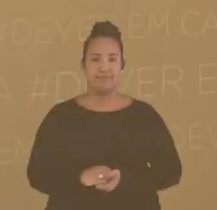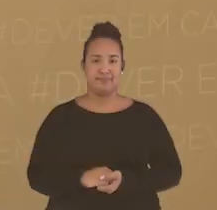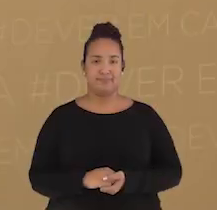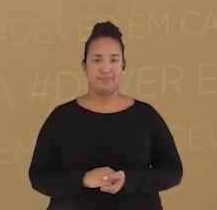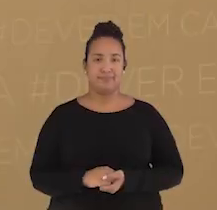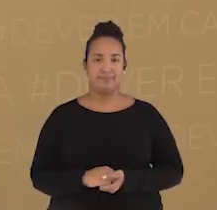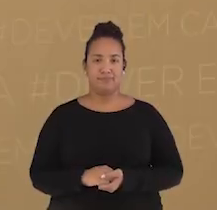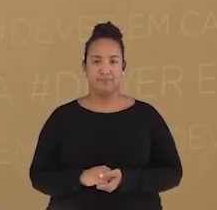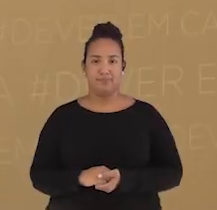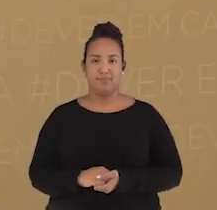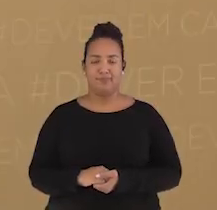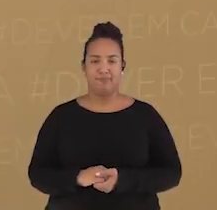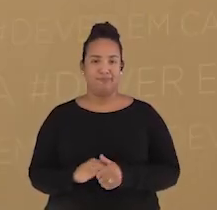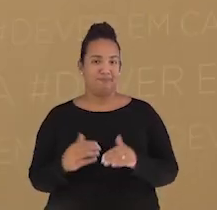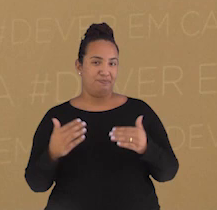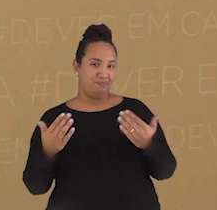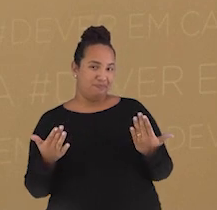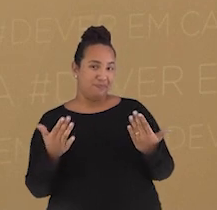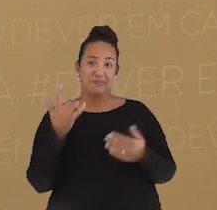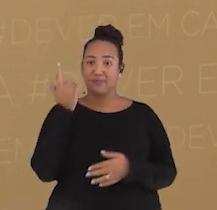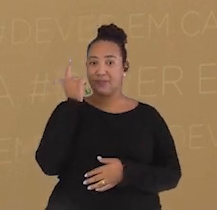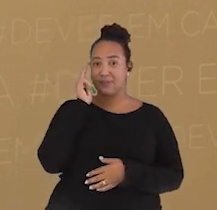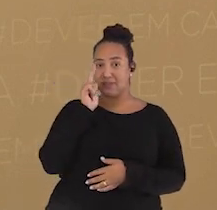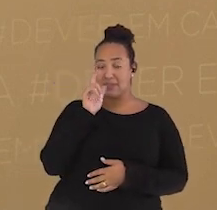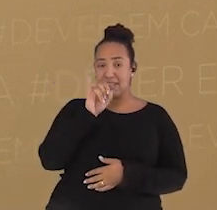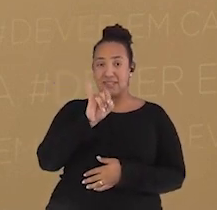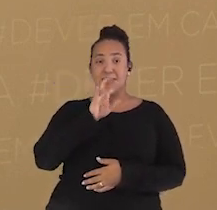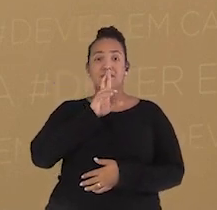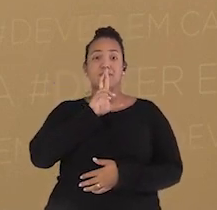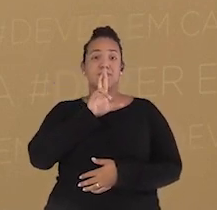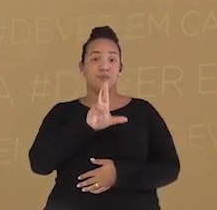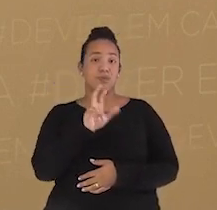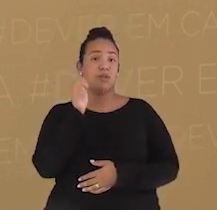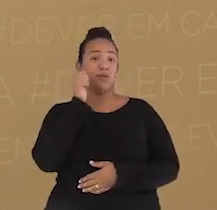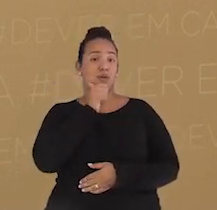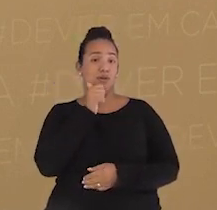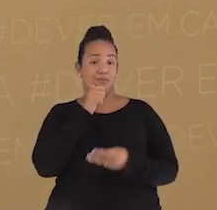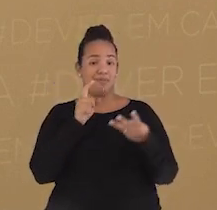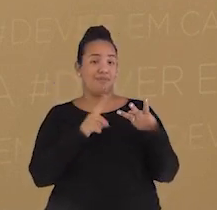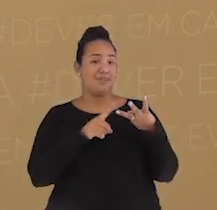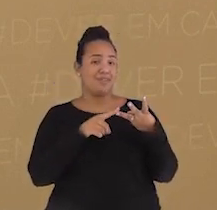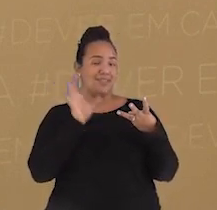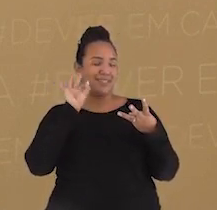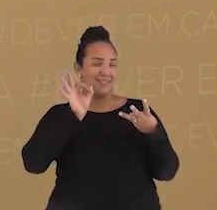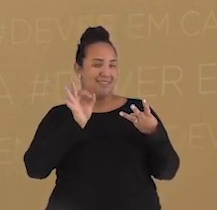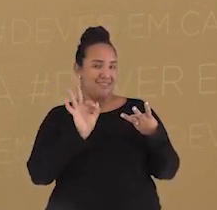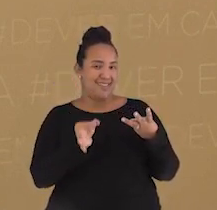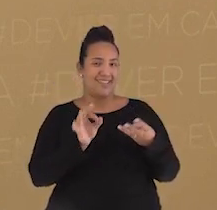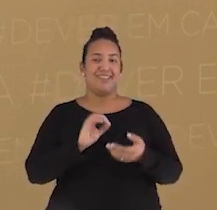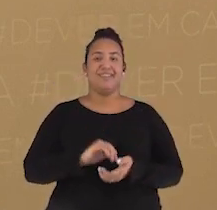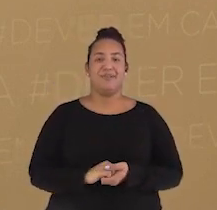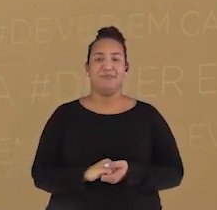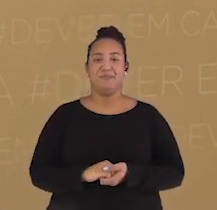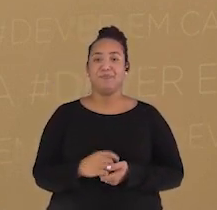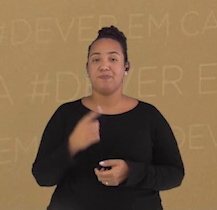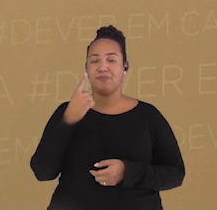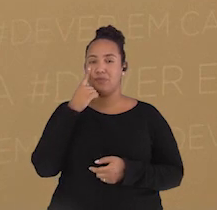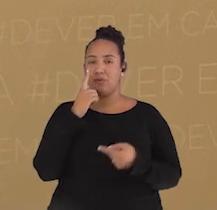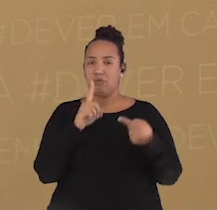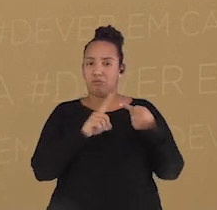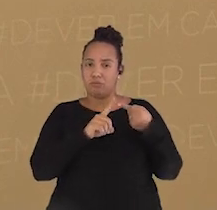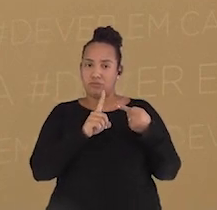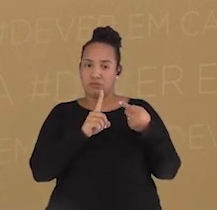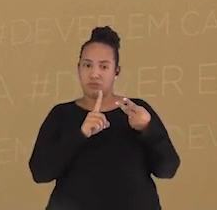E aí, conseguiu? Se você disse que foi a Lara, você acertou! Quando olhamos para a barra de Pedro e